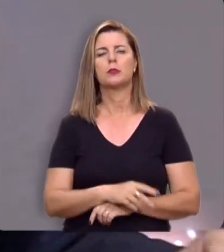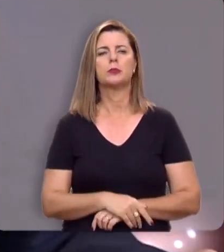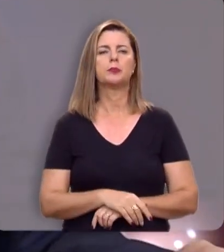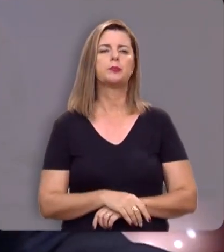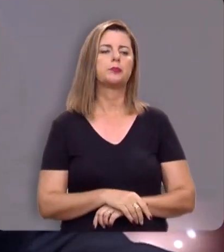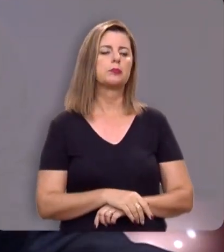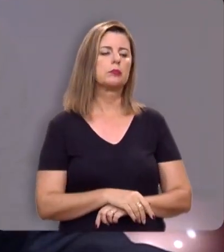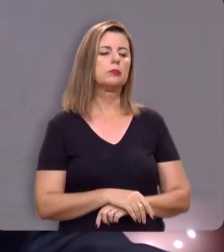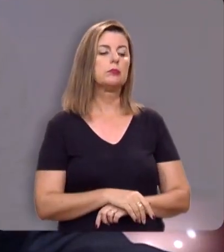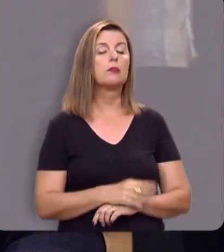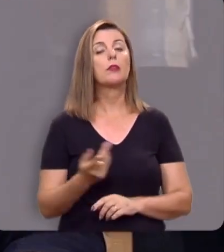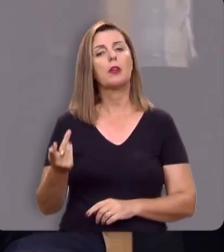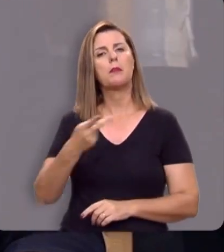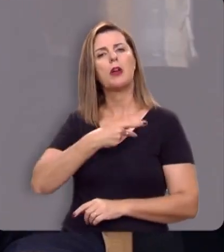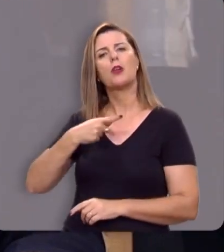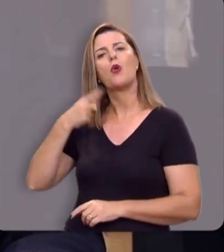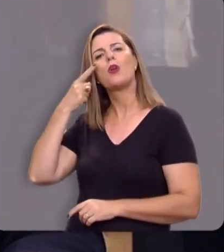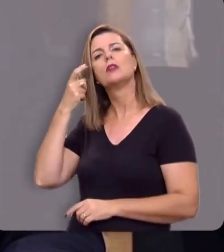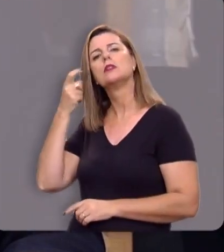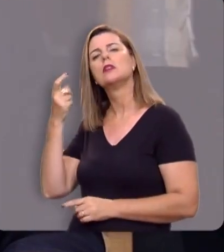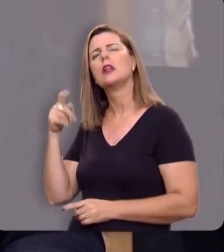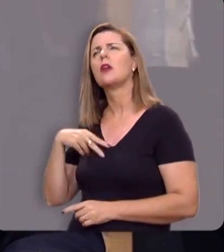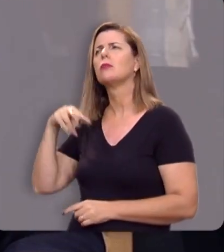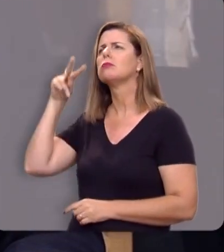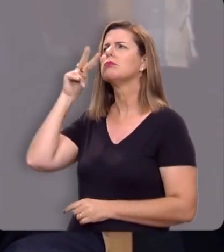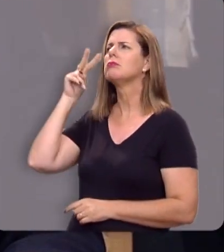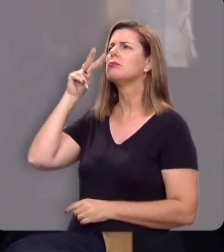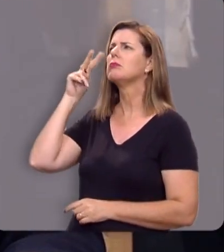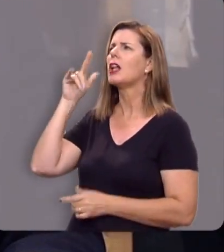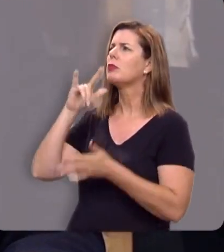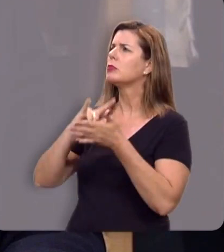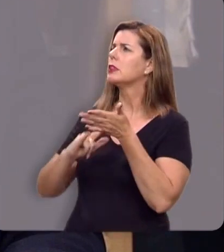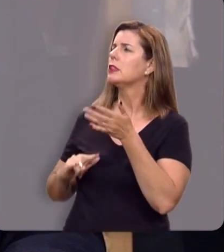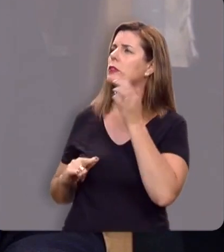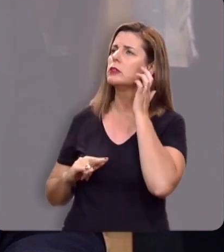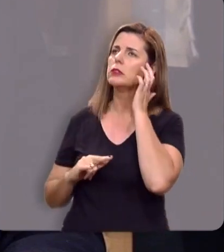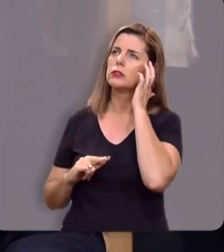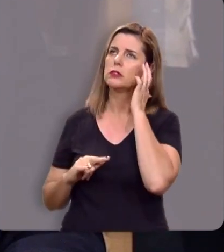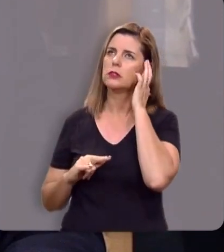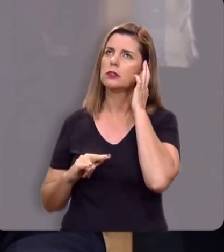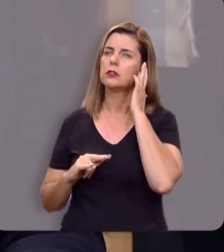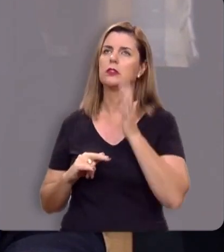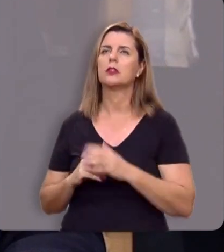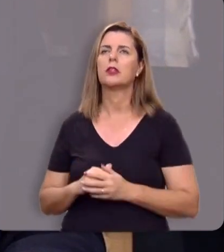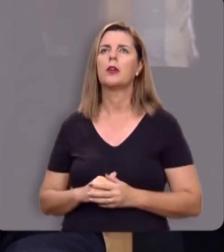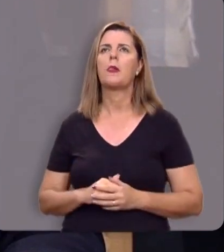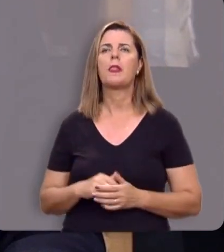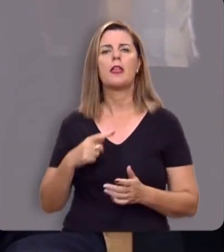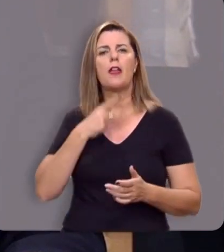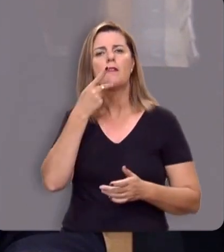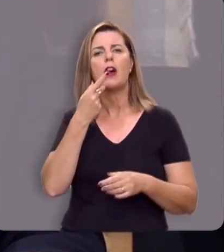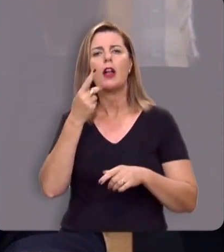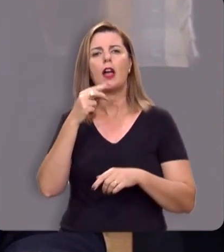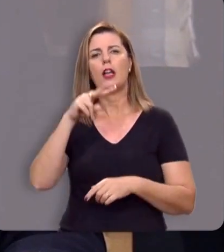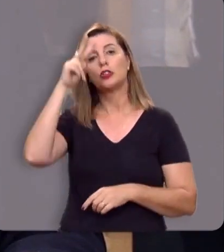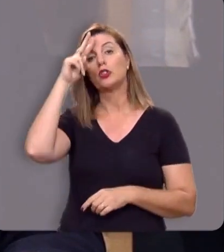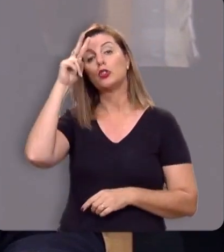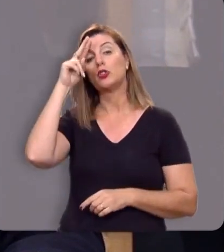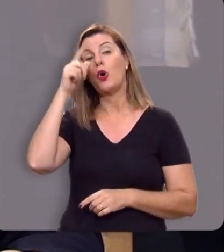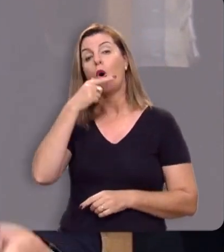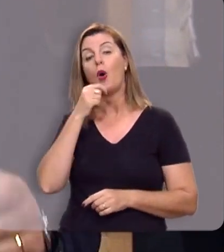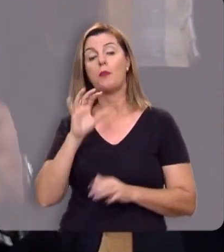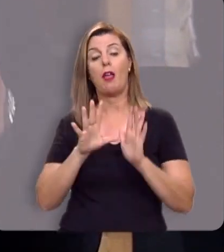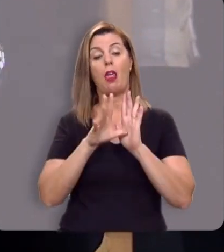funciona isso? Reverendo Rodrigo, enquanto você falava, eu me lembrava daquele texto que conta a história de um dos ladrões da cruz. Nós